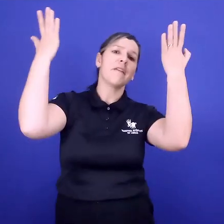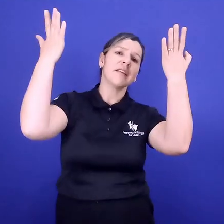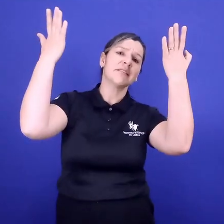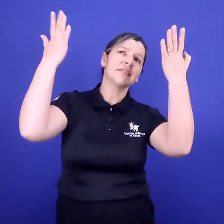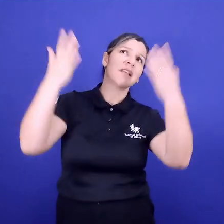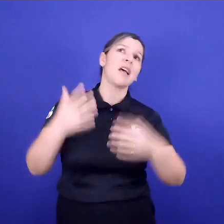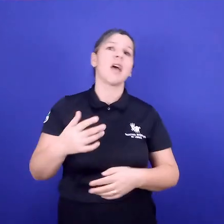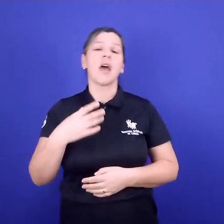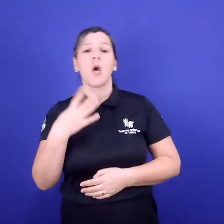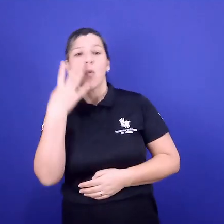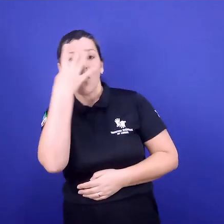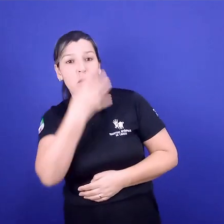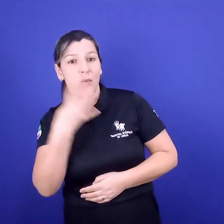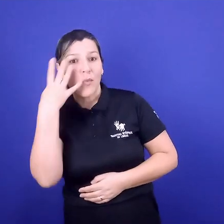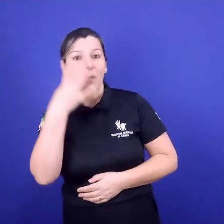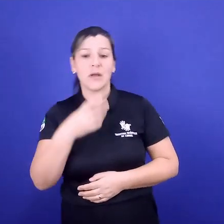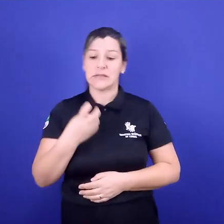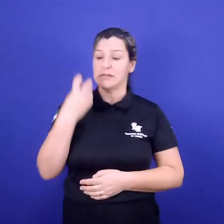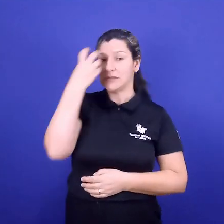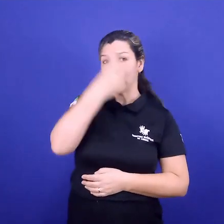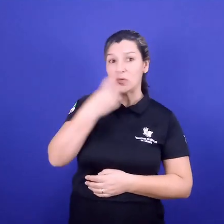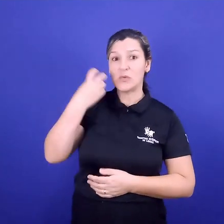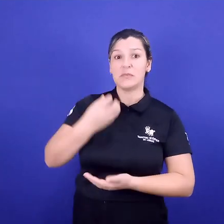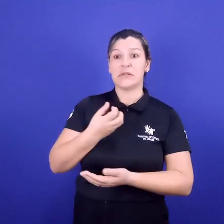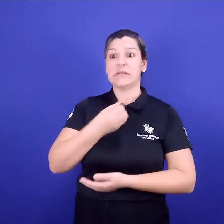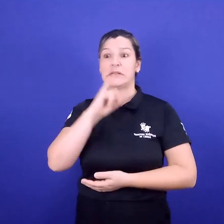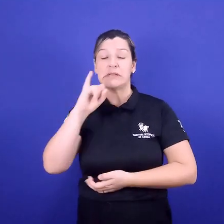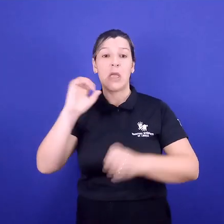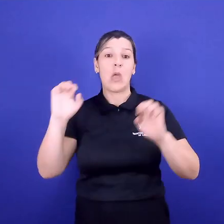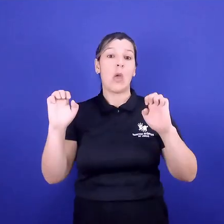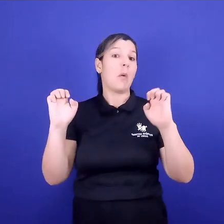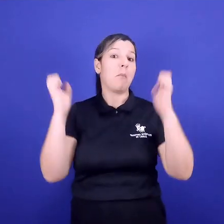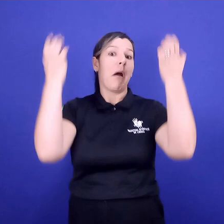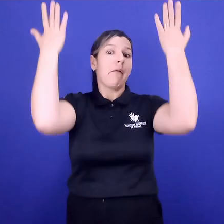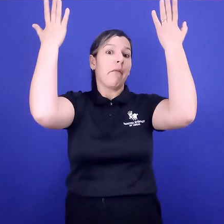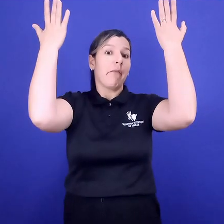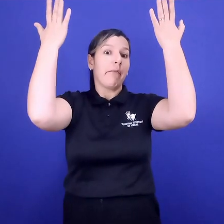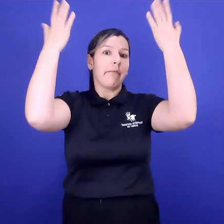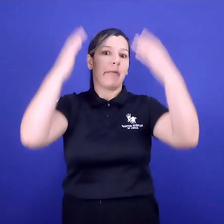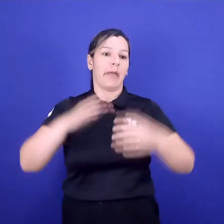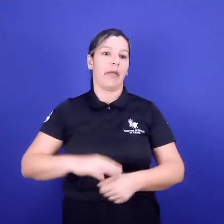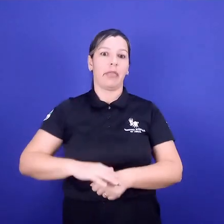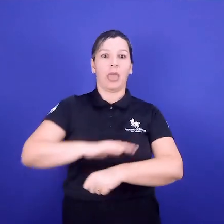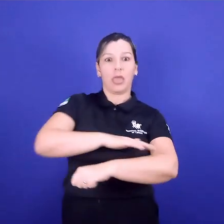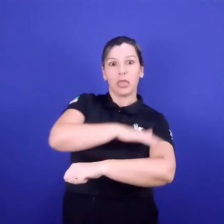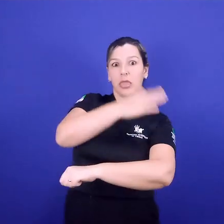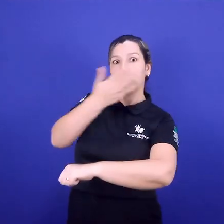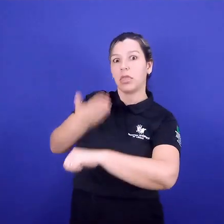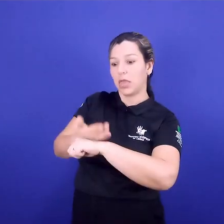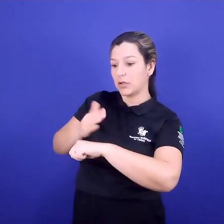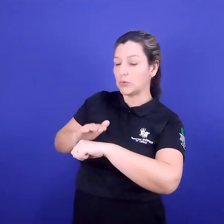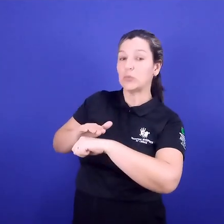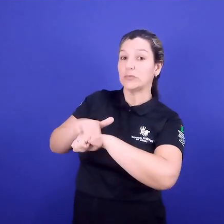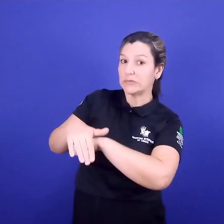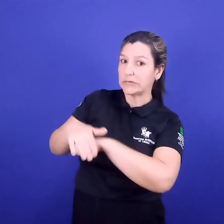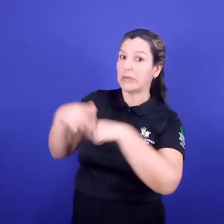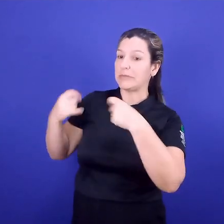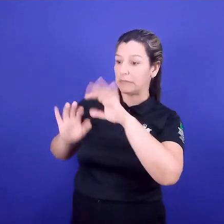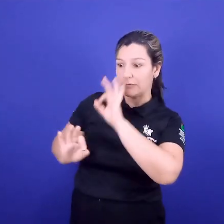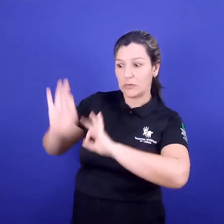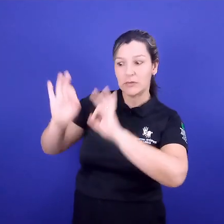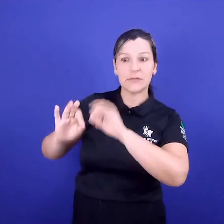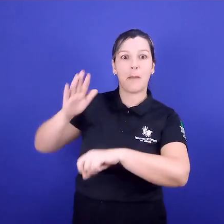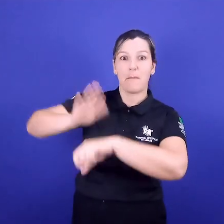festa comum, de 4 horas, 5 horas. Agora, se você tem uma festa enorme que vai durar a noite inteira, você vai ter que melhorar esses números